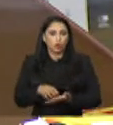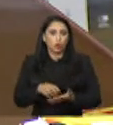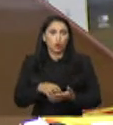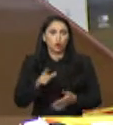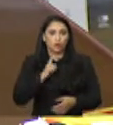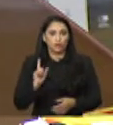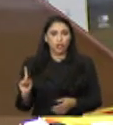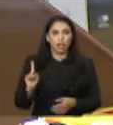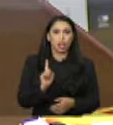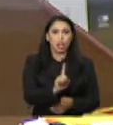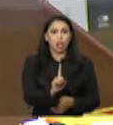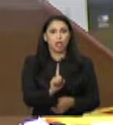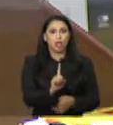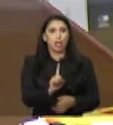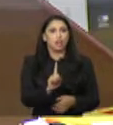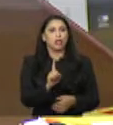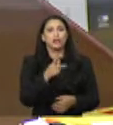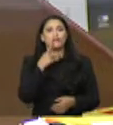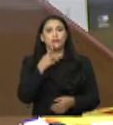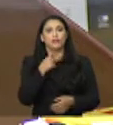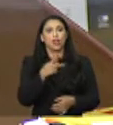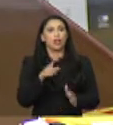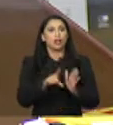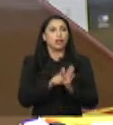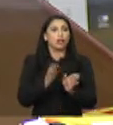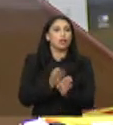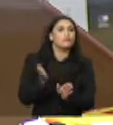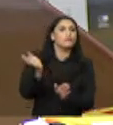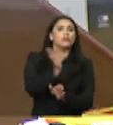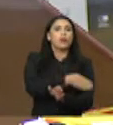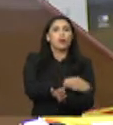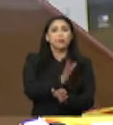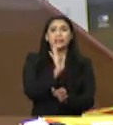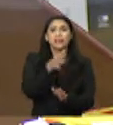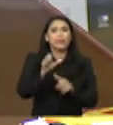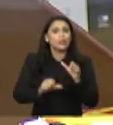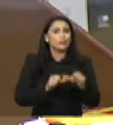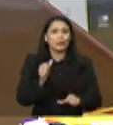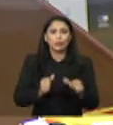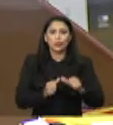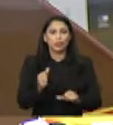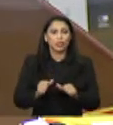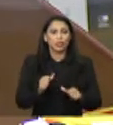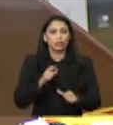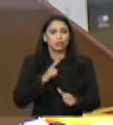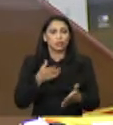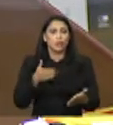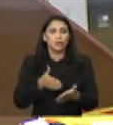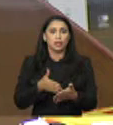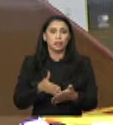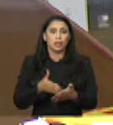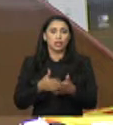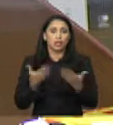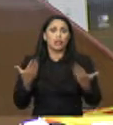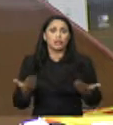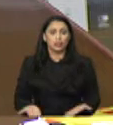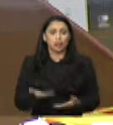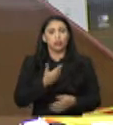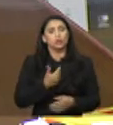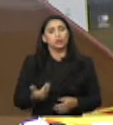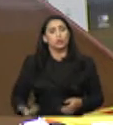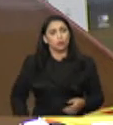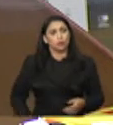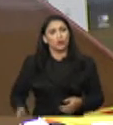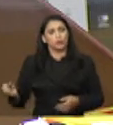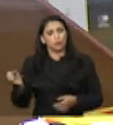vem a juízo invocar e retroatividade da lei que o próprio estava editor para sua auto-contenção Ora se o estado